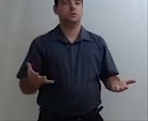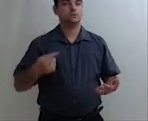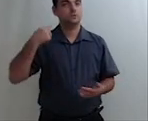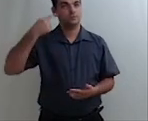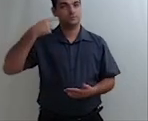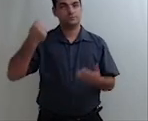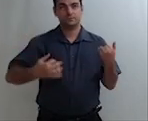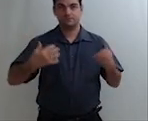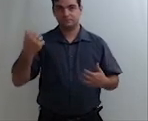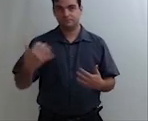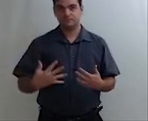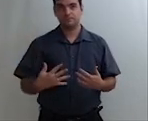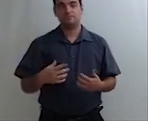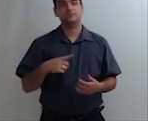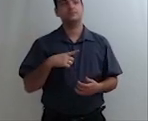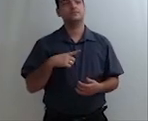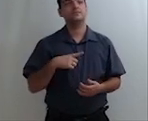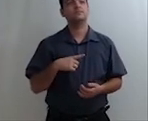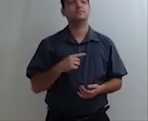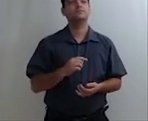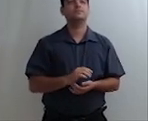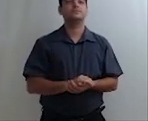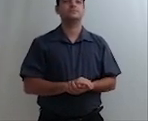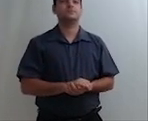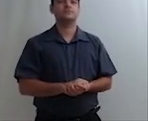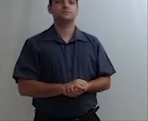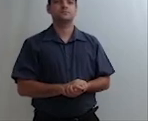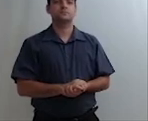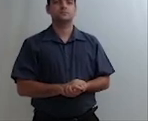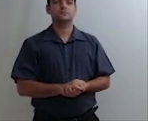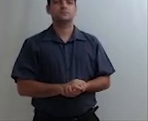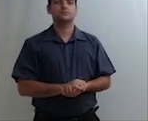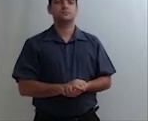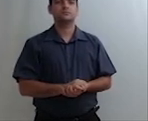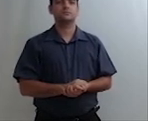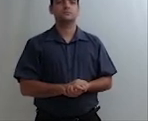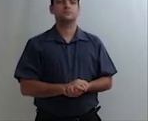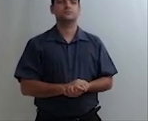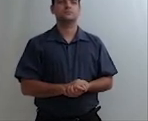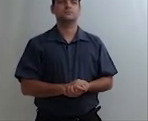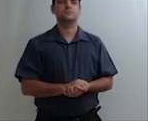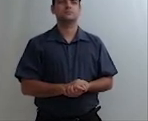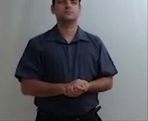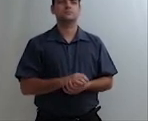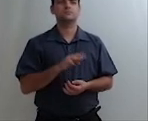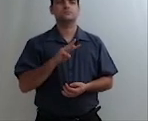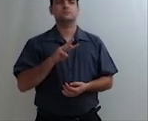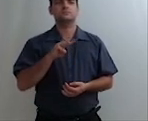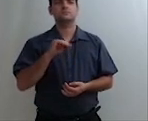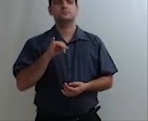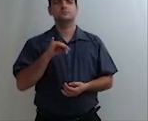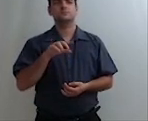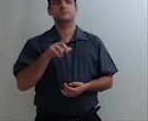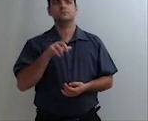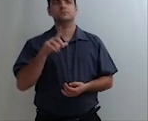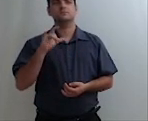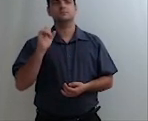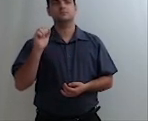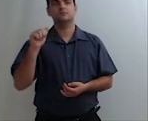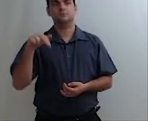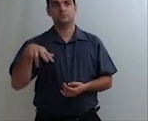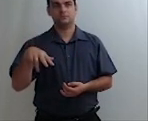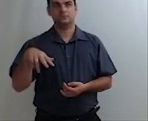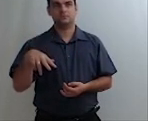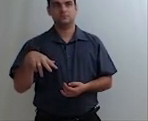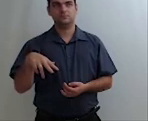sustentação oral pelo Dr William César Pinto de Oliveira drout